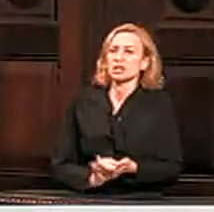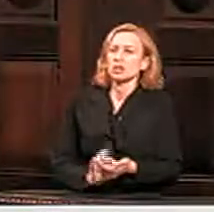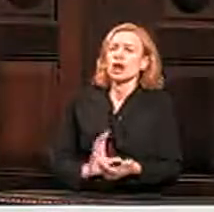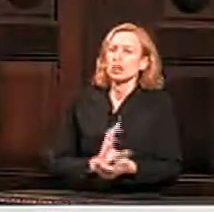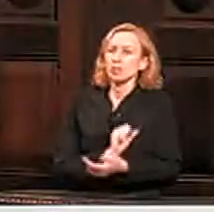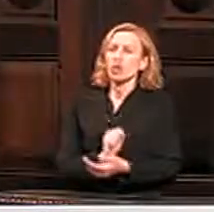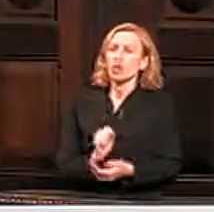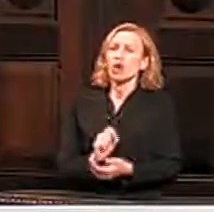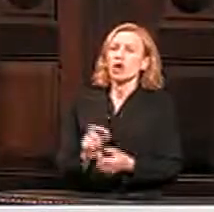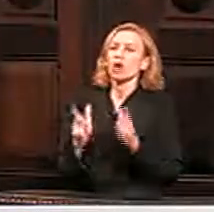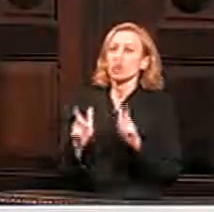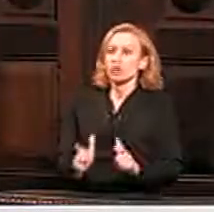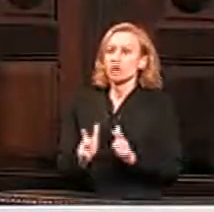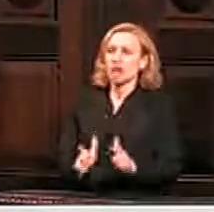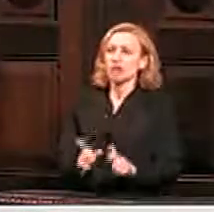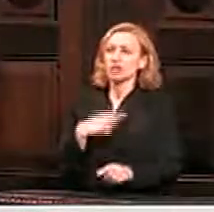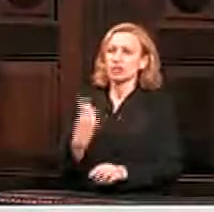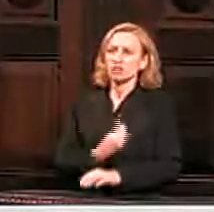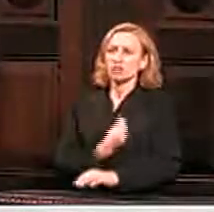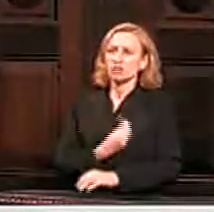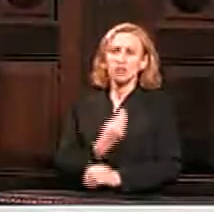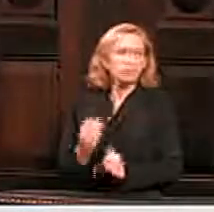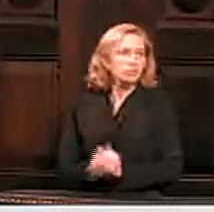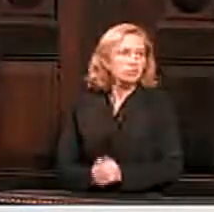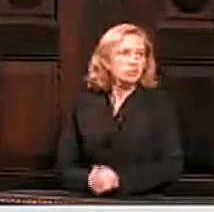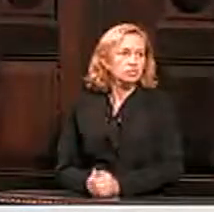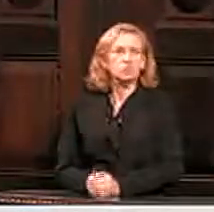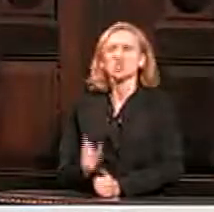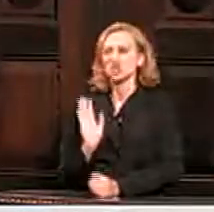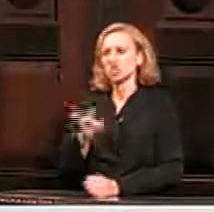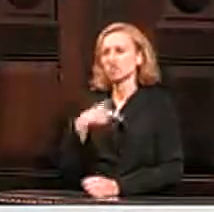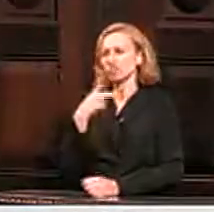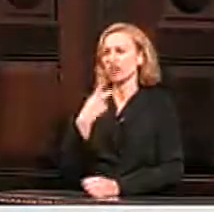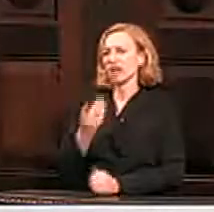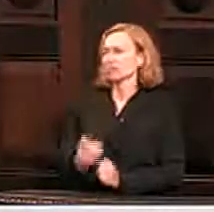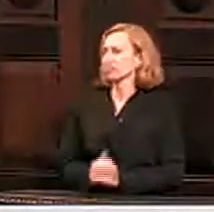no território fluminense. Eram essas as considerações que eu gostaria de fazer.